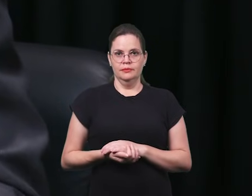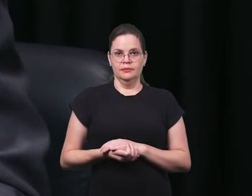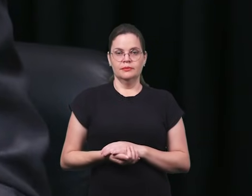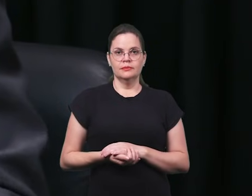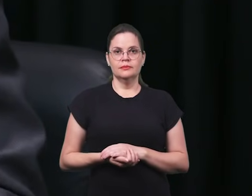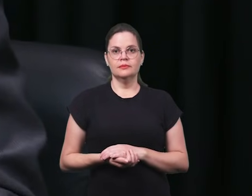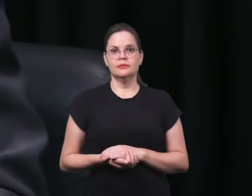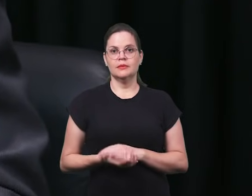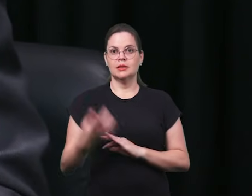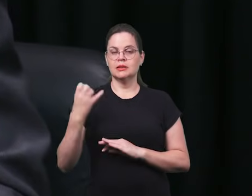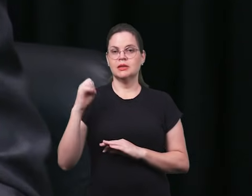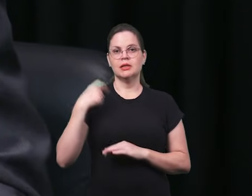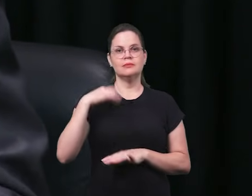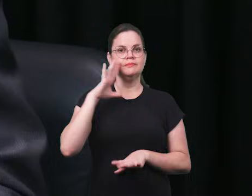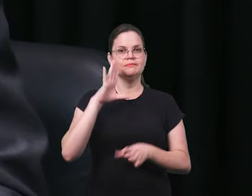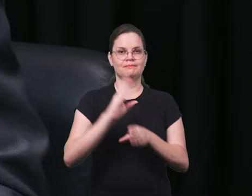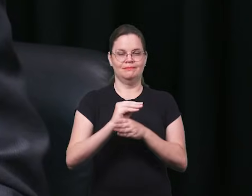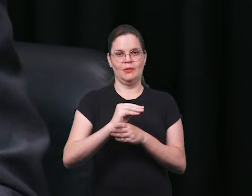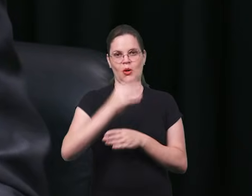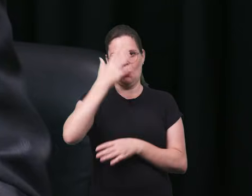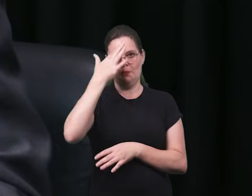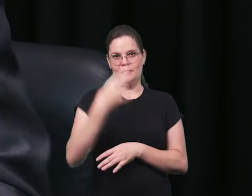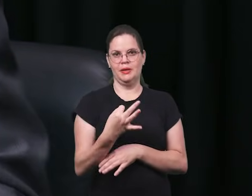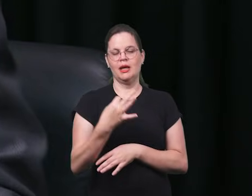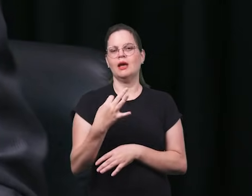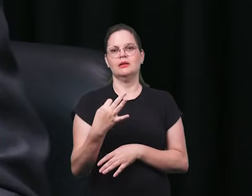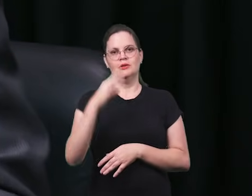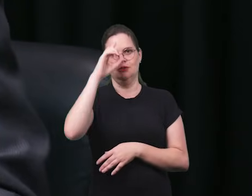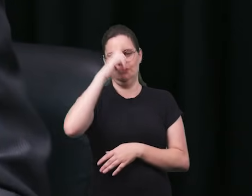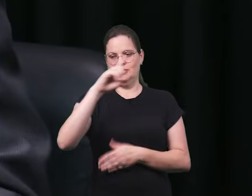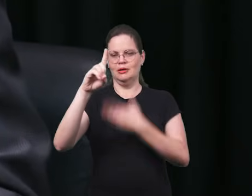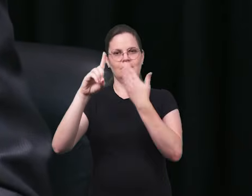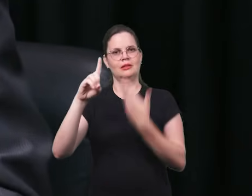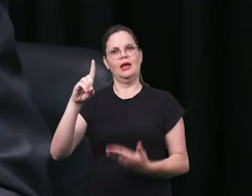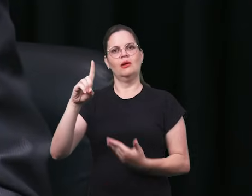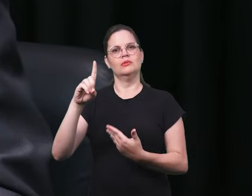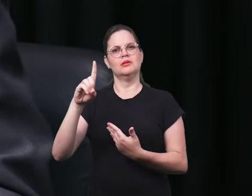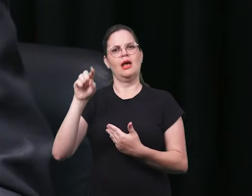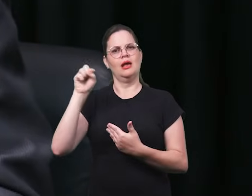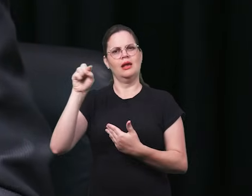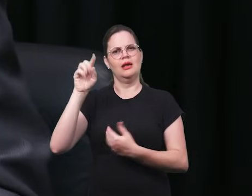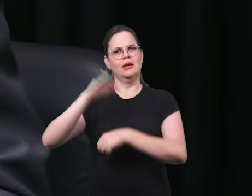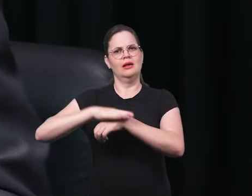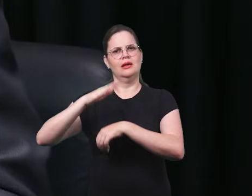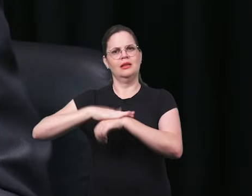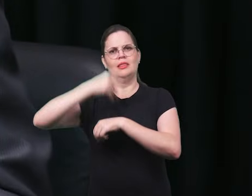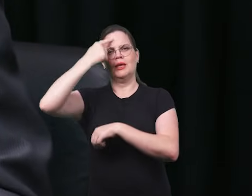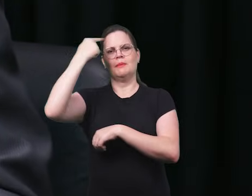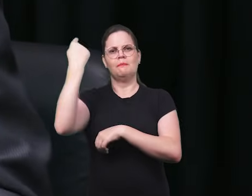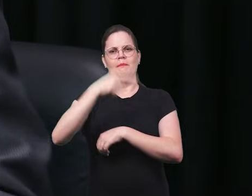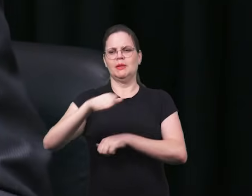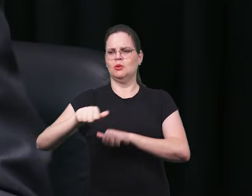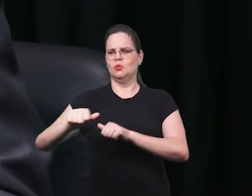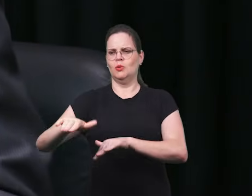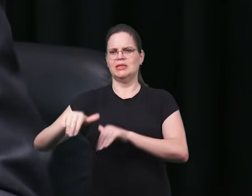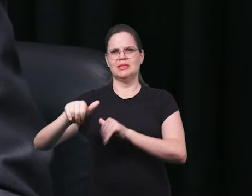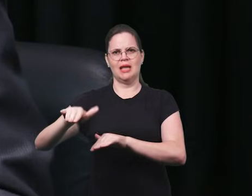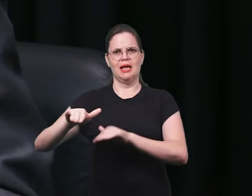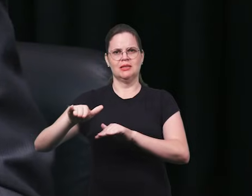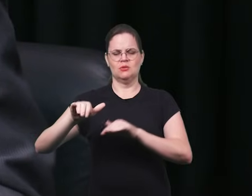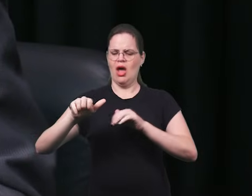eu compreendo que Deus é o Senhor dos exércitos, e eu fico imaginando o